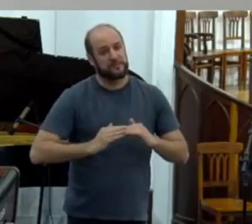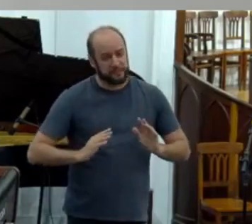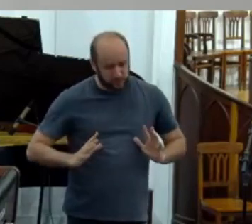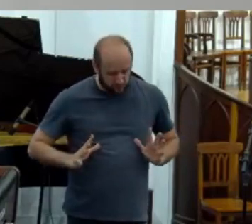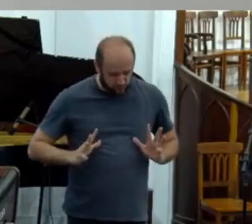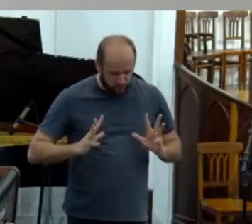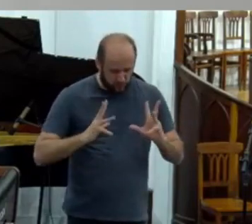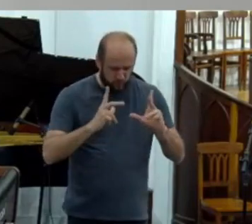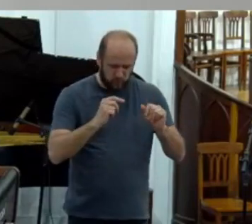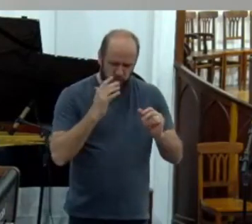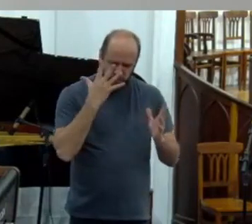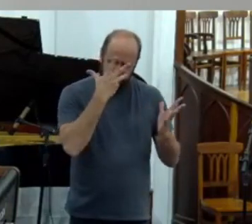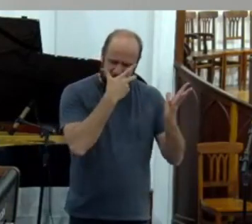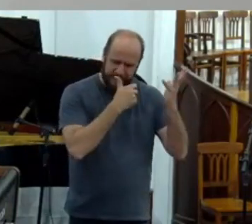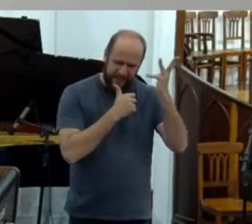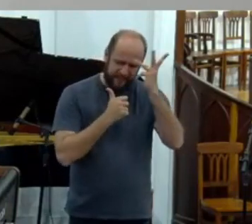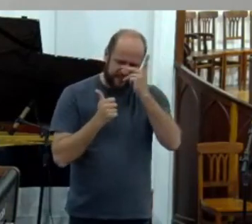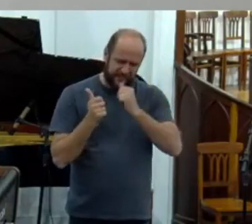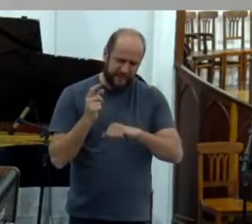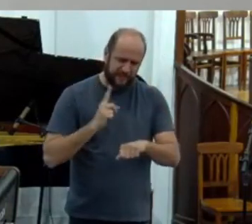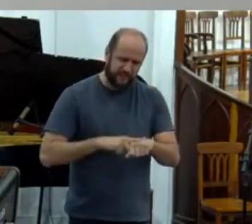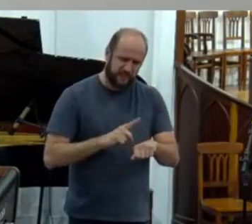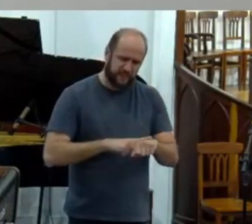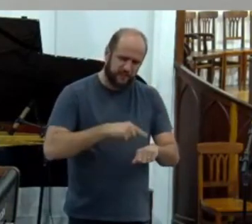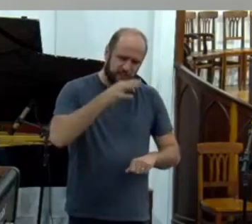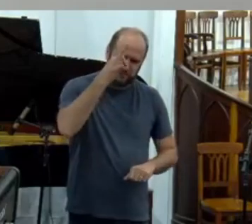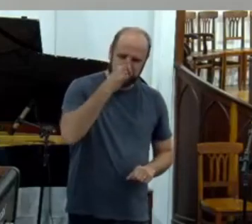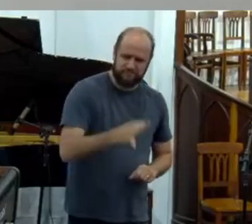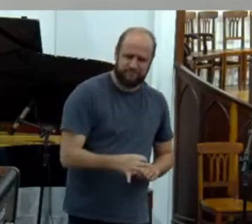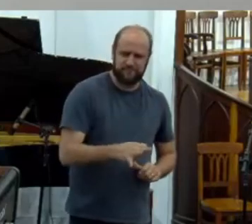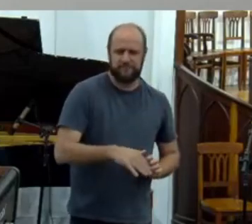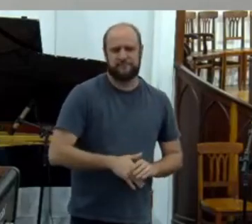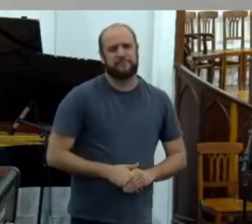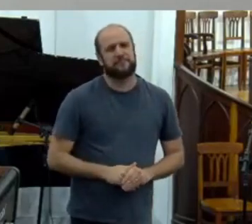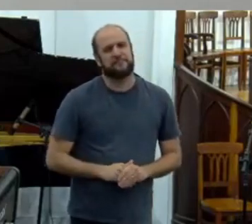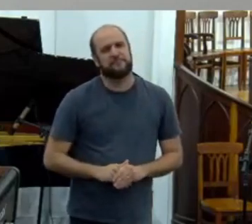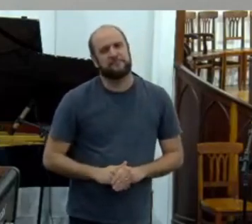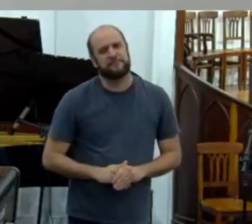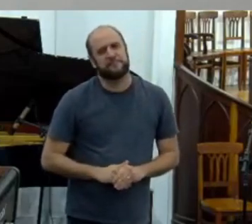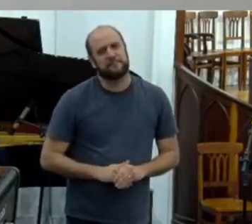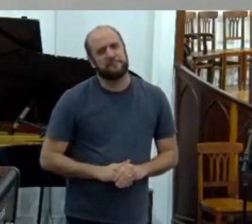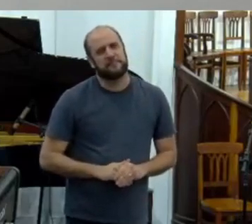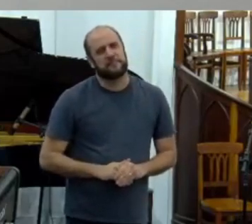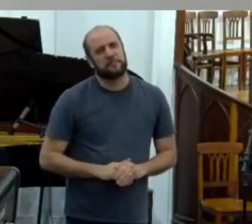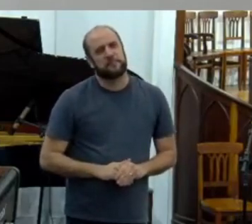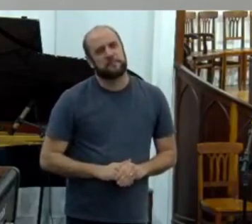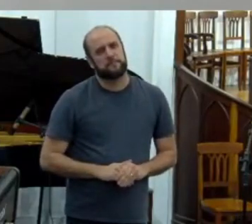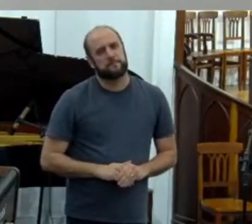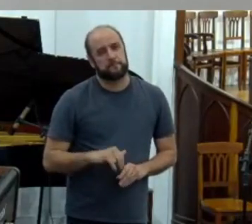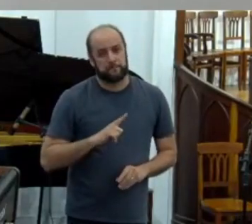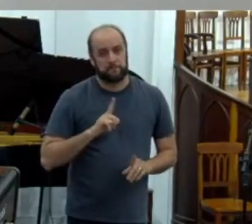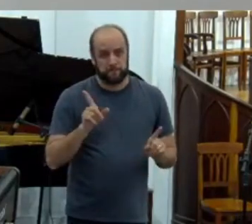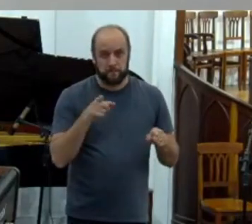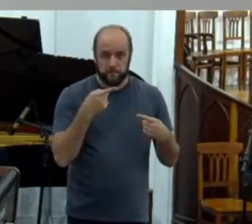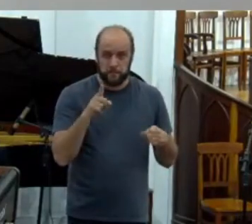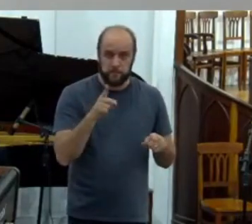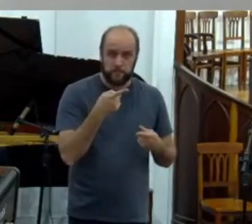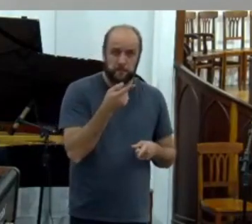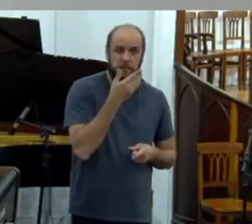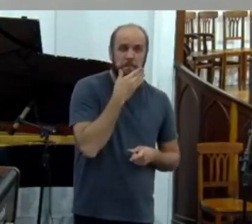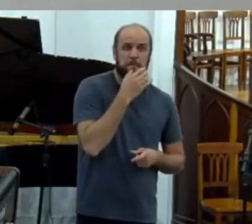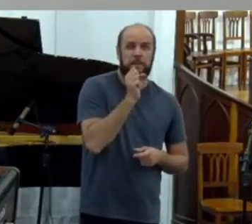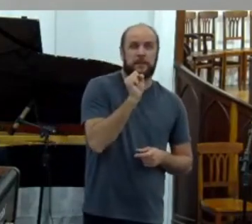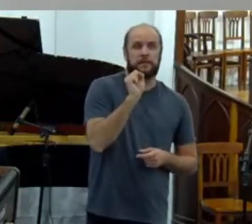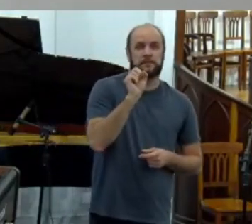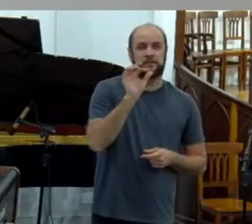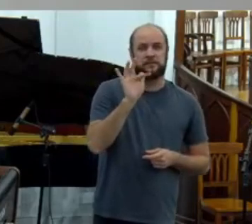formoso no seu devido tempo. Tem uma canção do Estênio Márcio, se não falha a